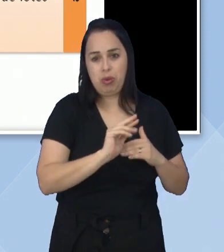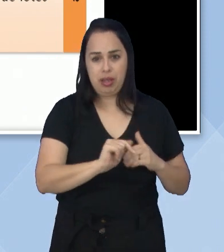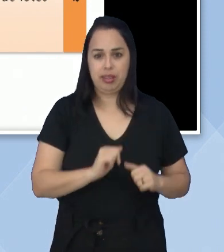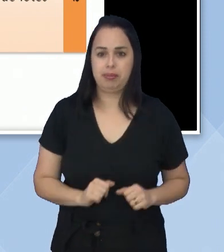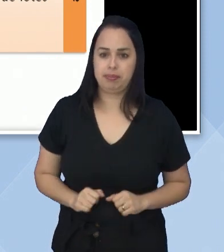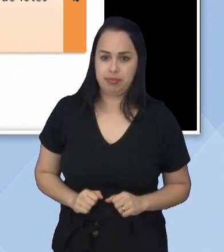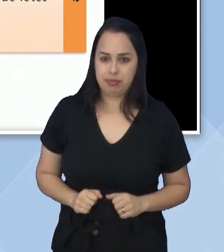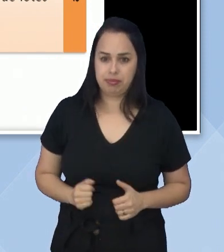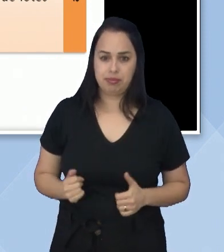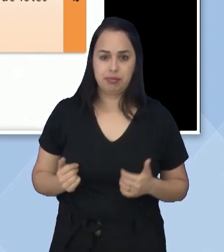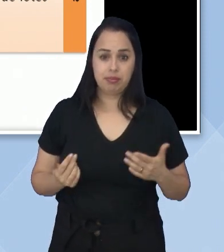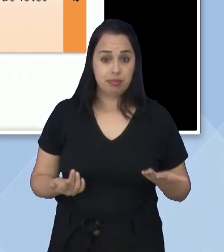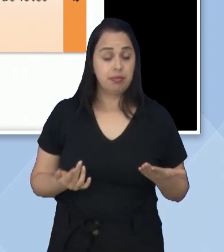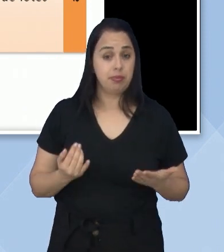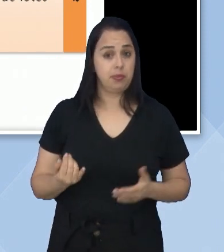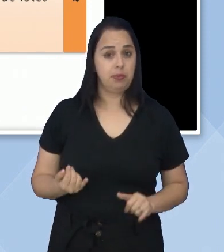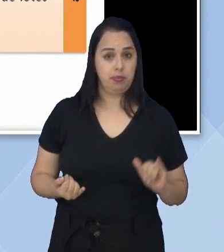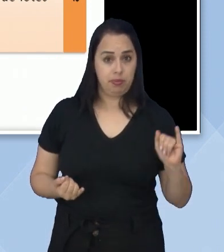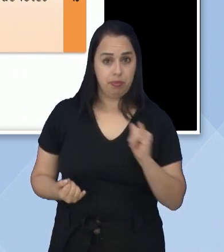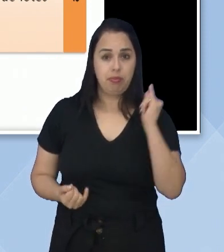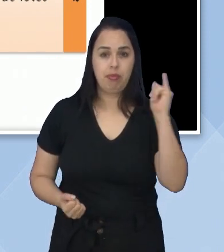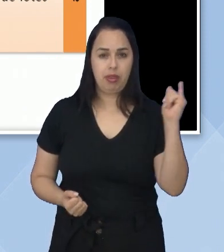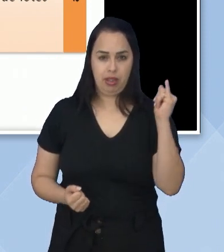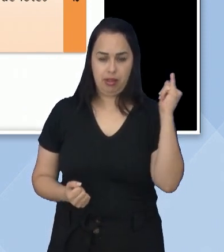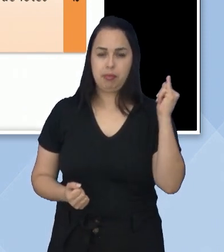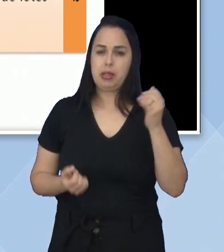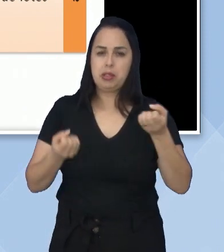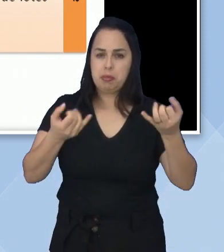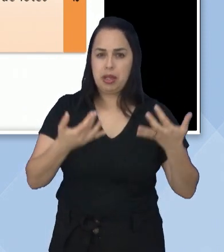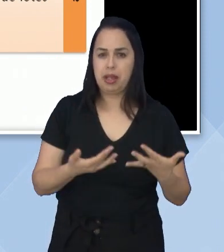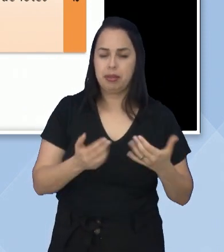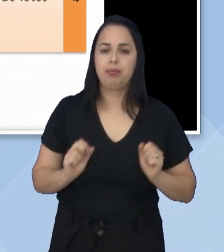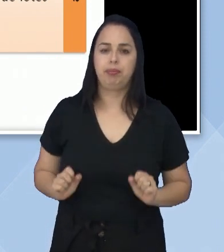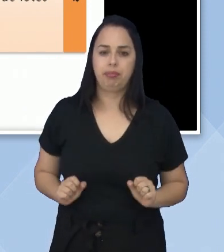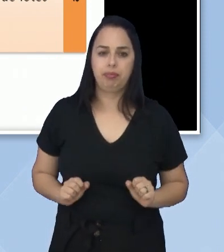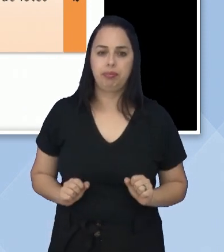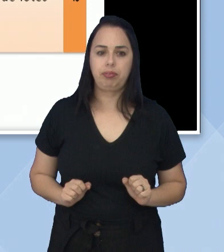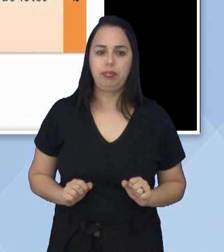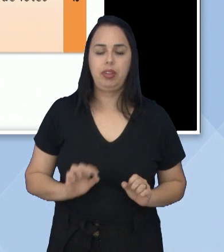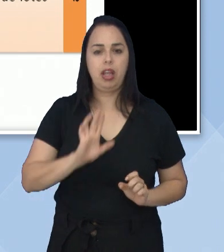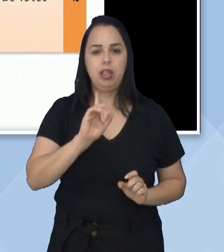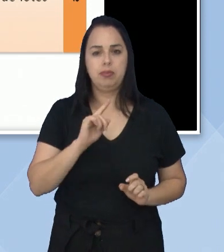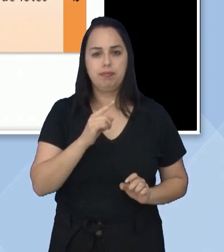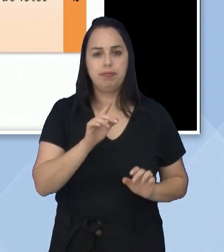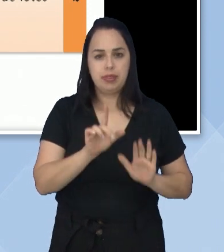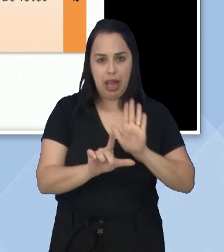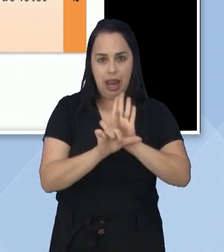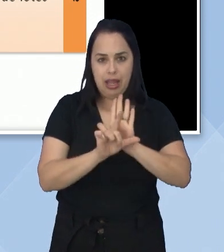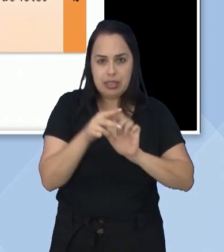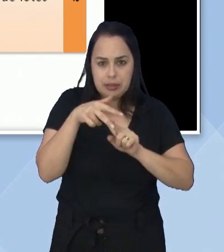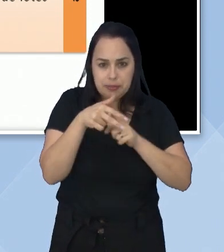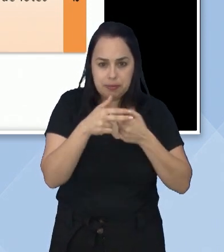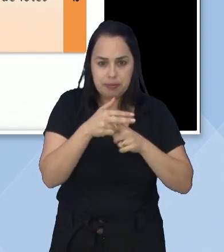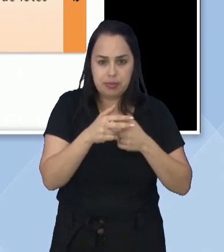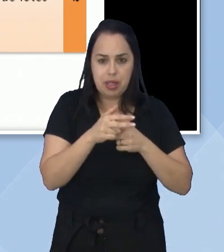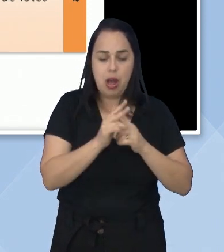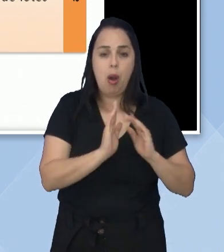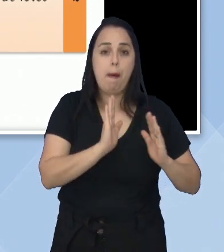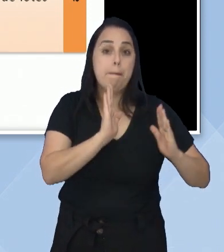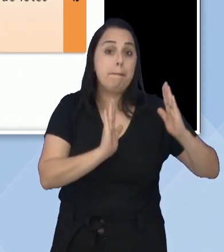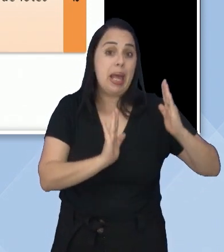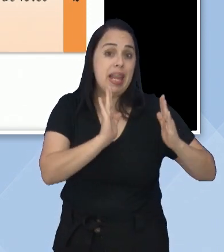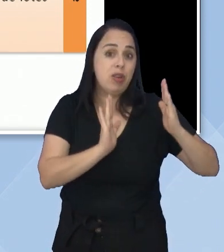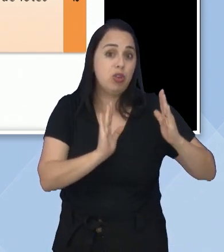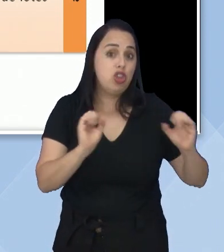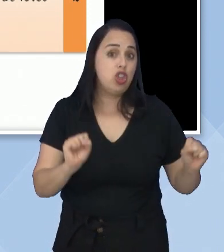uma coisa importante também que nós estamos colocando é o seguinte nós fizemos um ajuste na legislação com ao prazo de